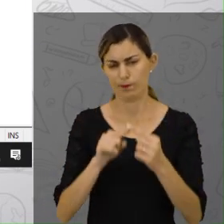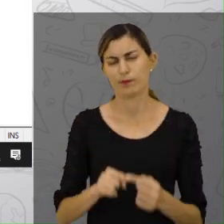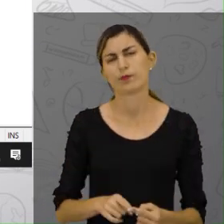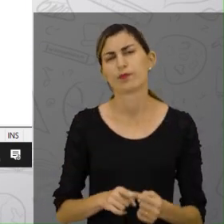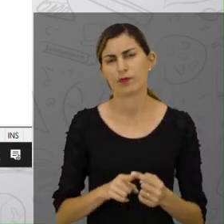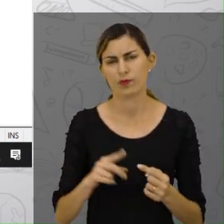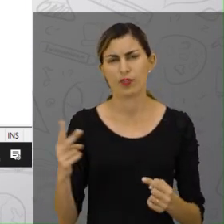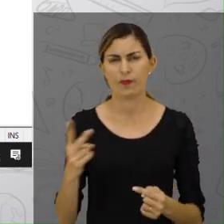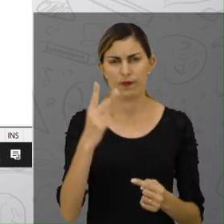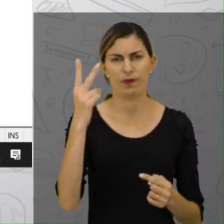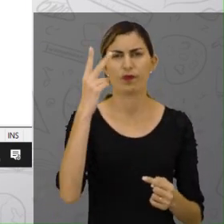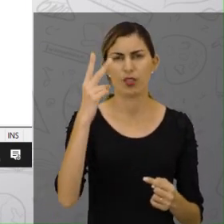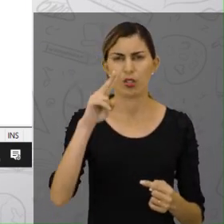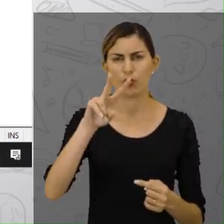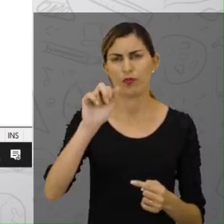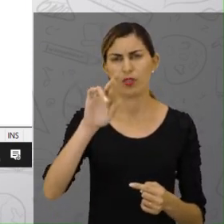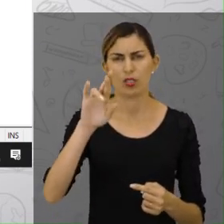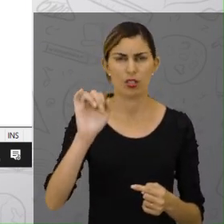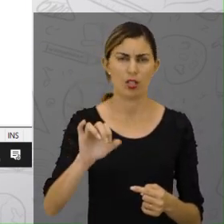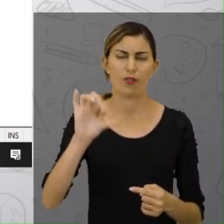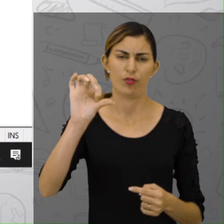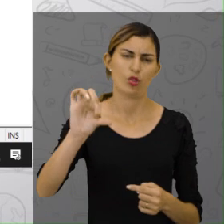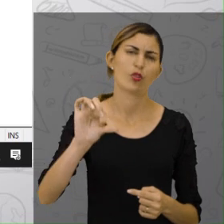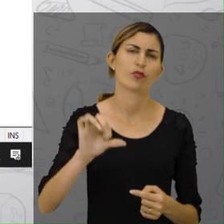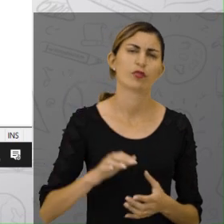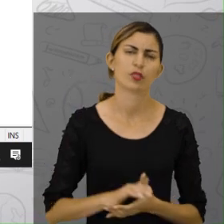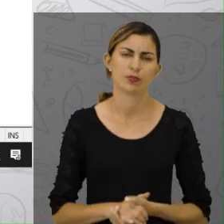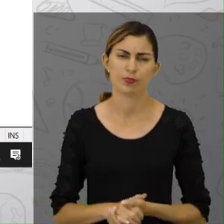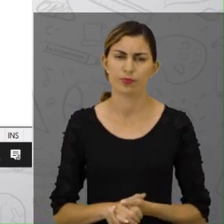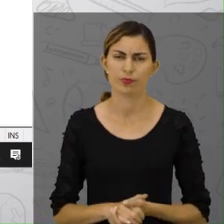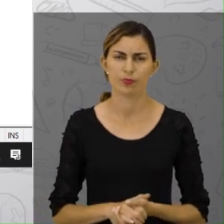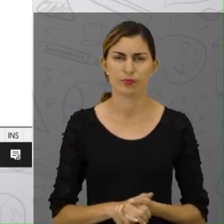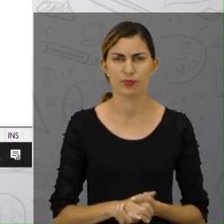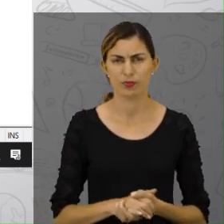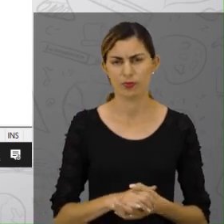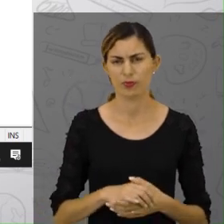idêntico ao valor da variável nota.